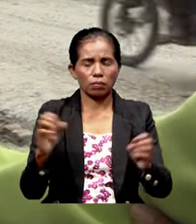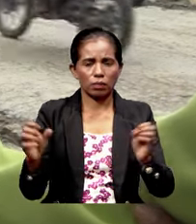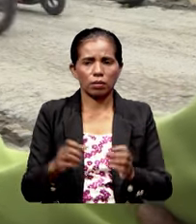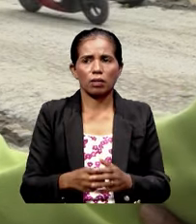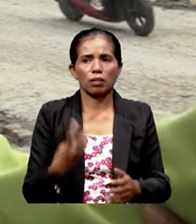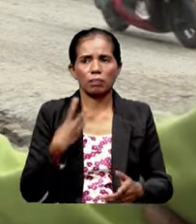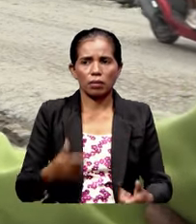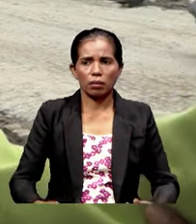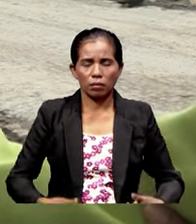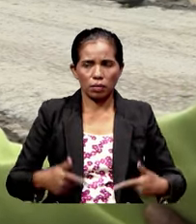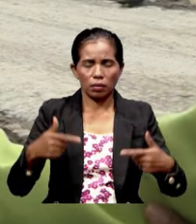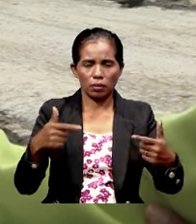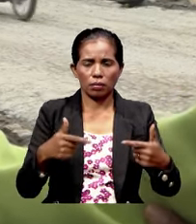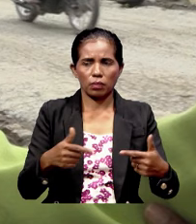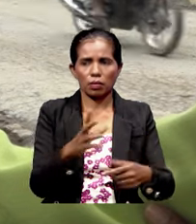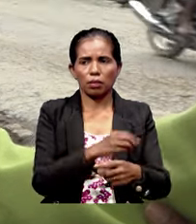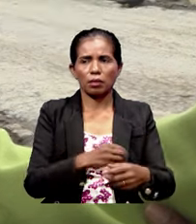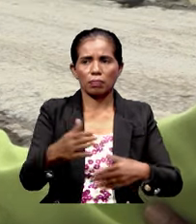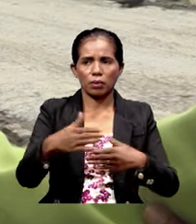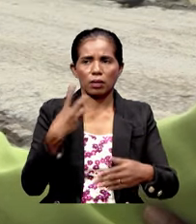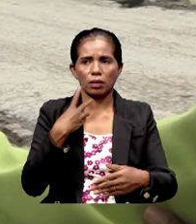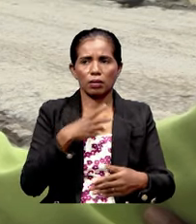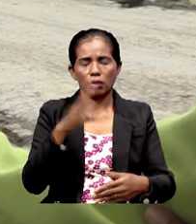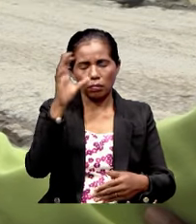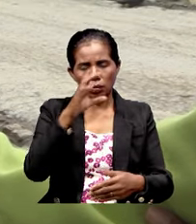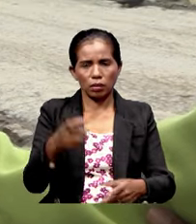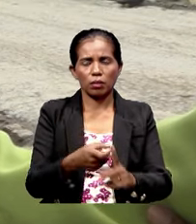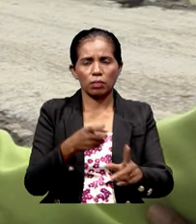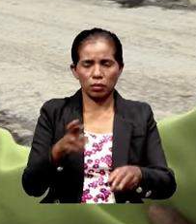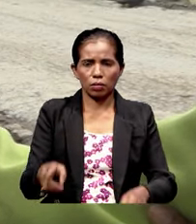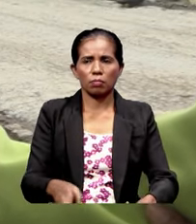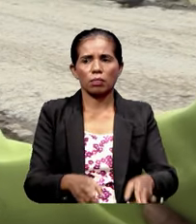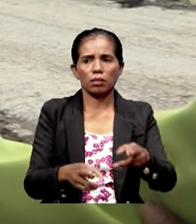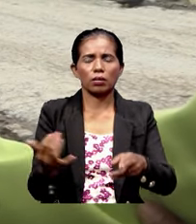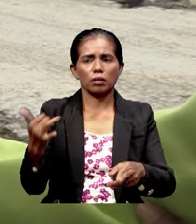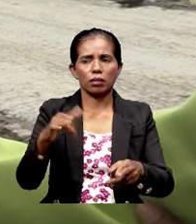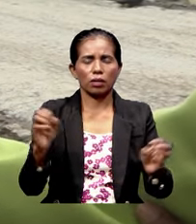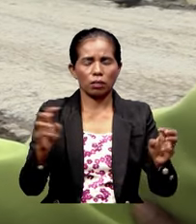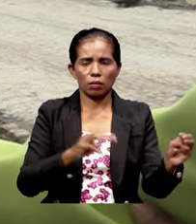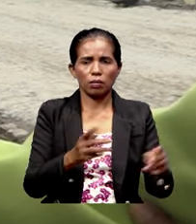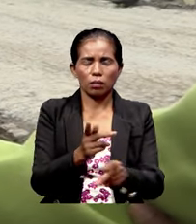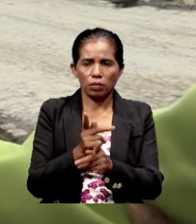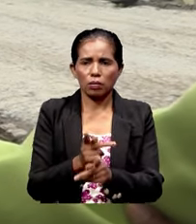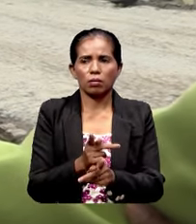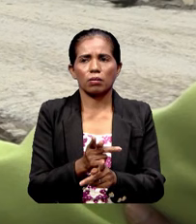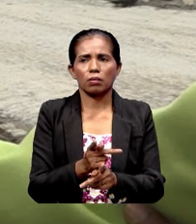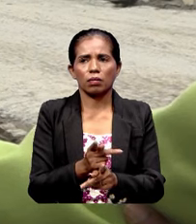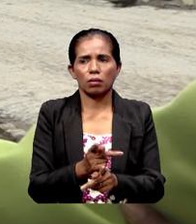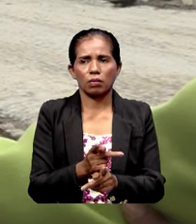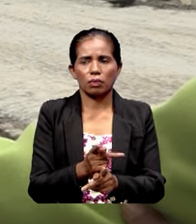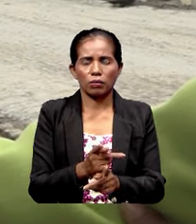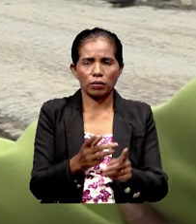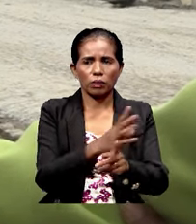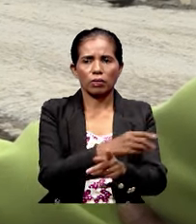ne mori sha mota laran ya ne ne besi mota ami sempre buka mori du si mota lara se si era la koi cuidado cuidado si era ne